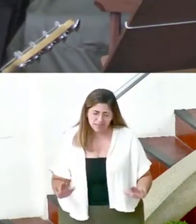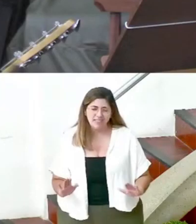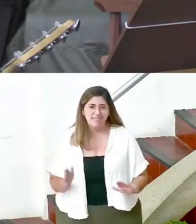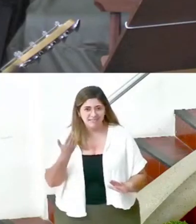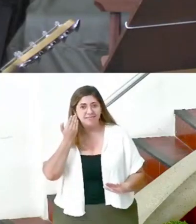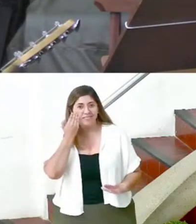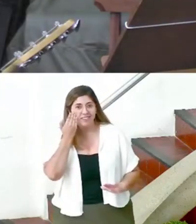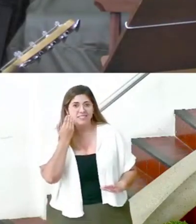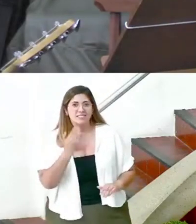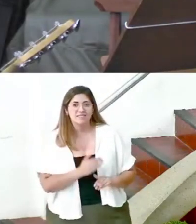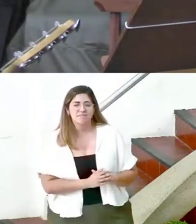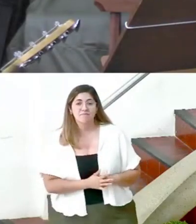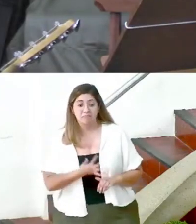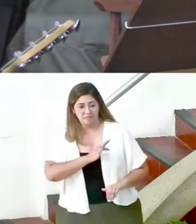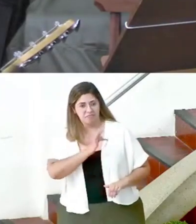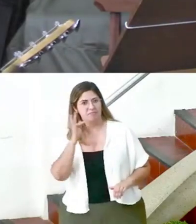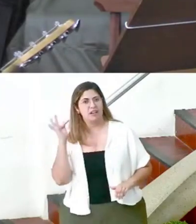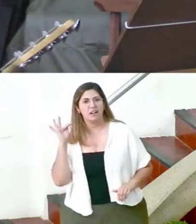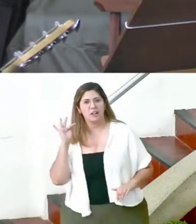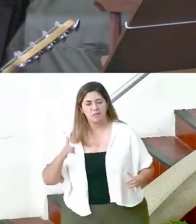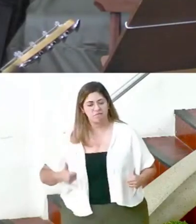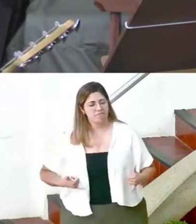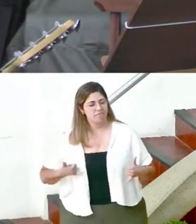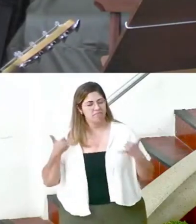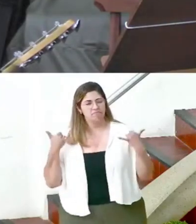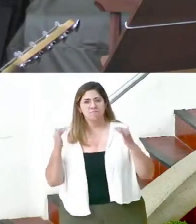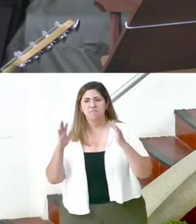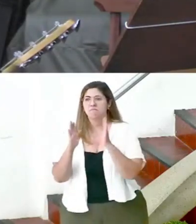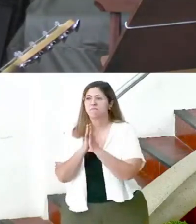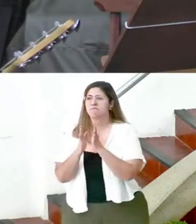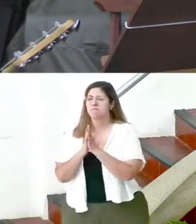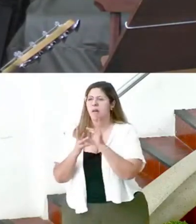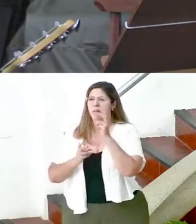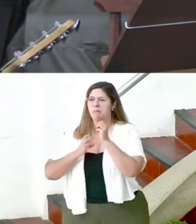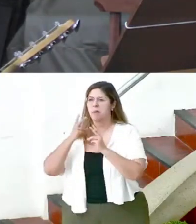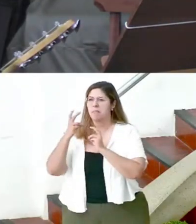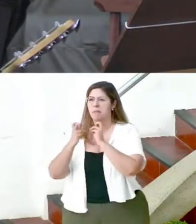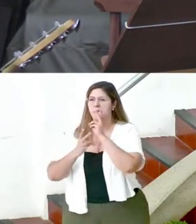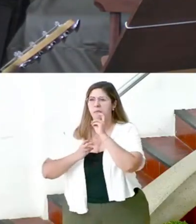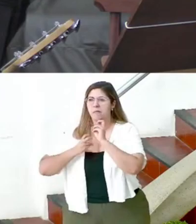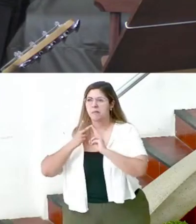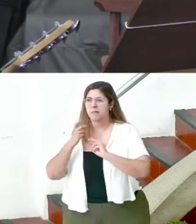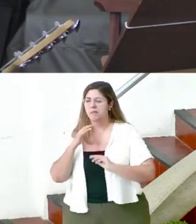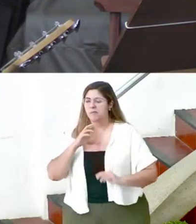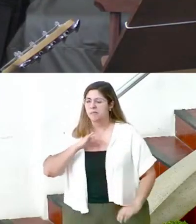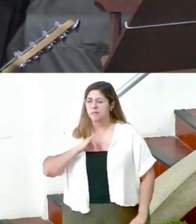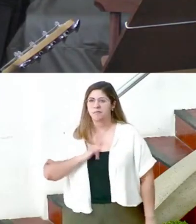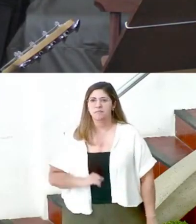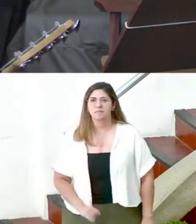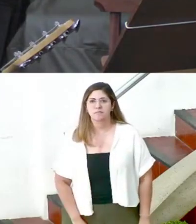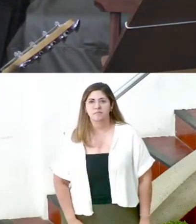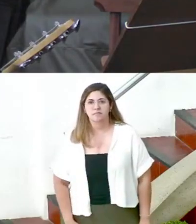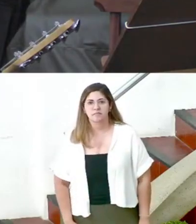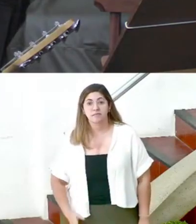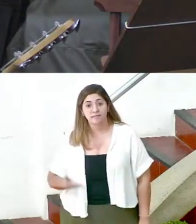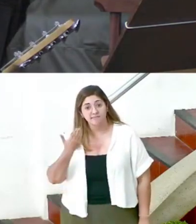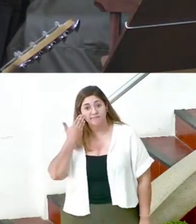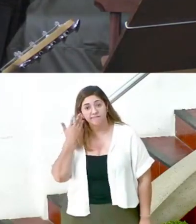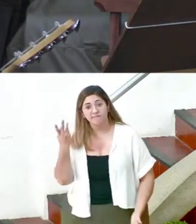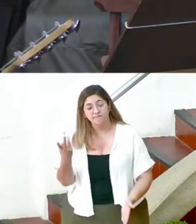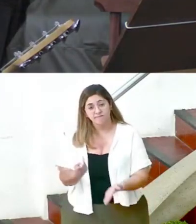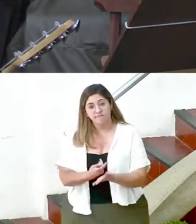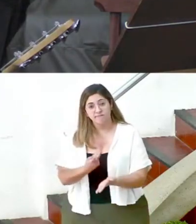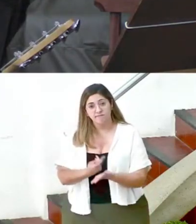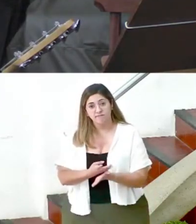sobe, posso orar primeiro, caro publicano? Pode orar, seu fariseu. E ele faz a impostação,